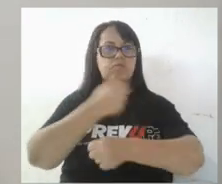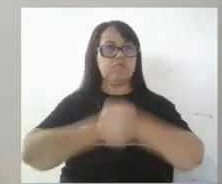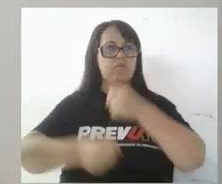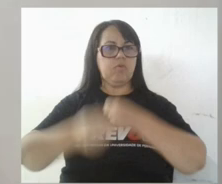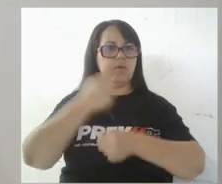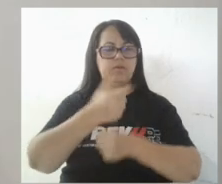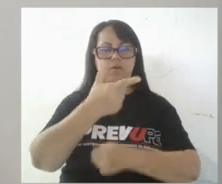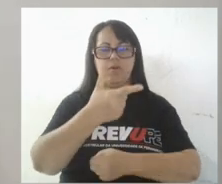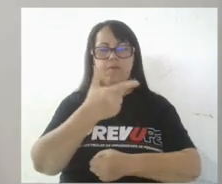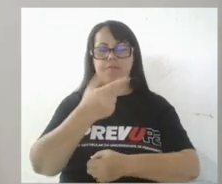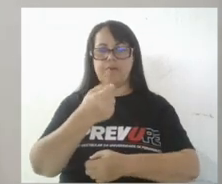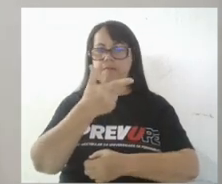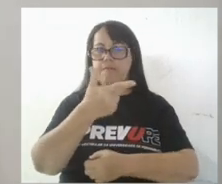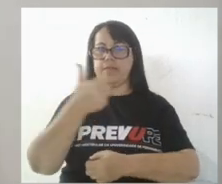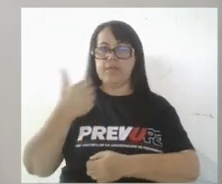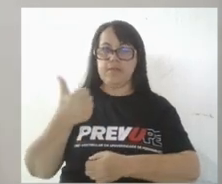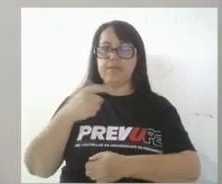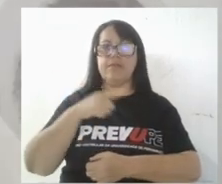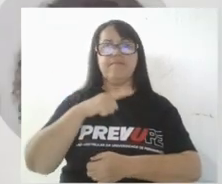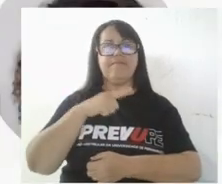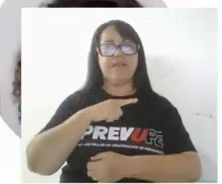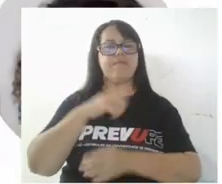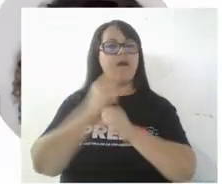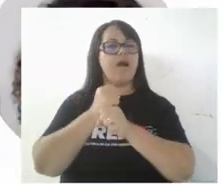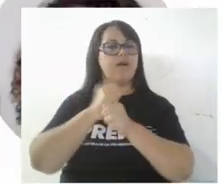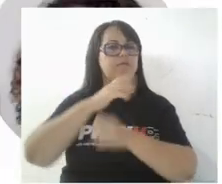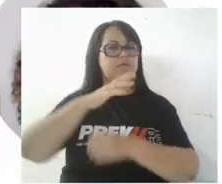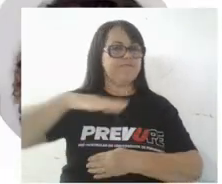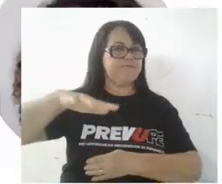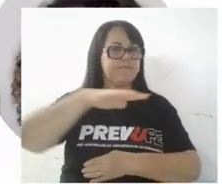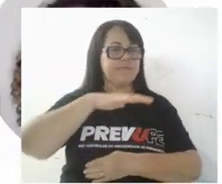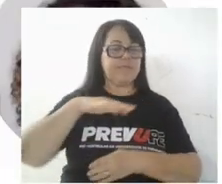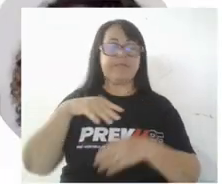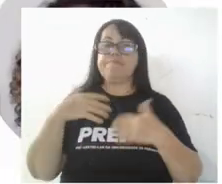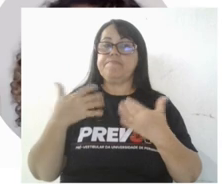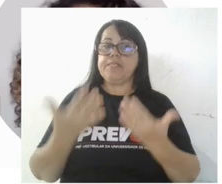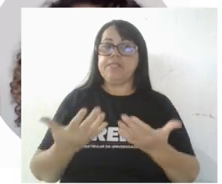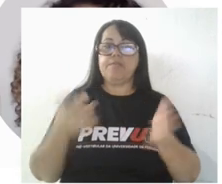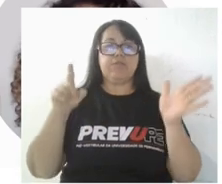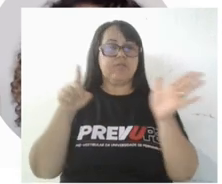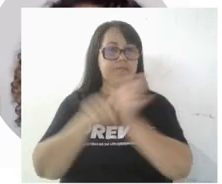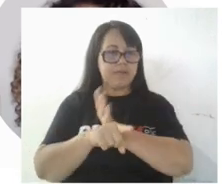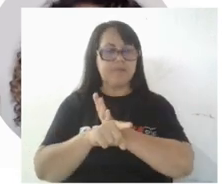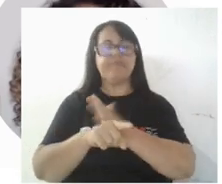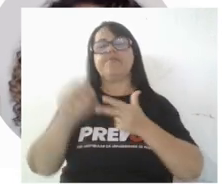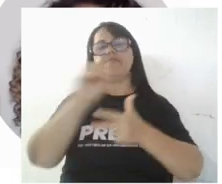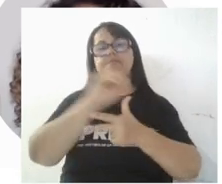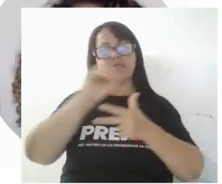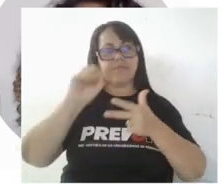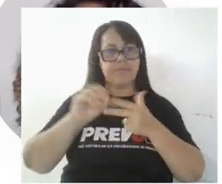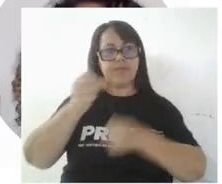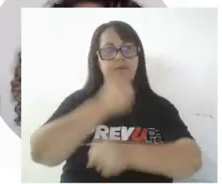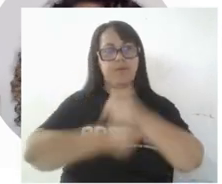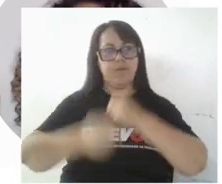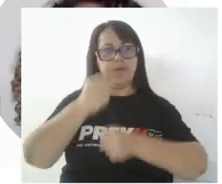de 2021, que envolvia o cálculo de áreas. Bem, essa questão, ela é uma questão do Enem